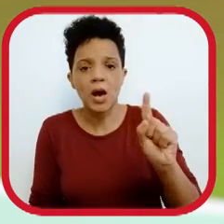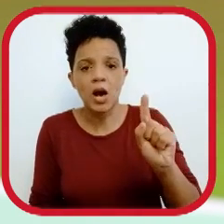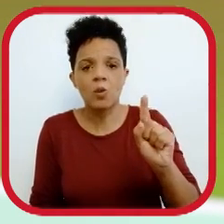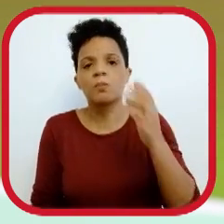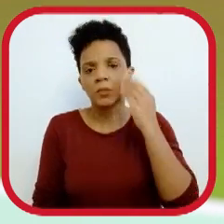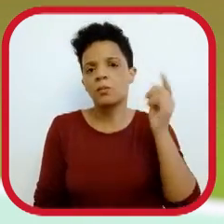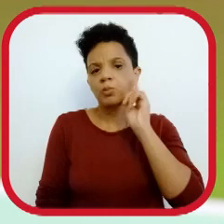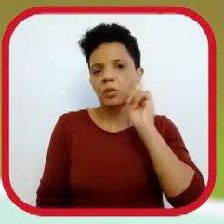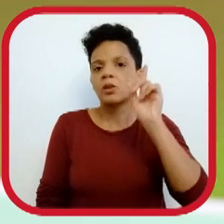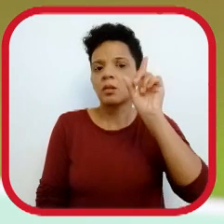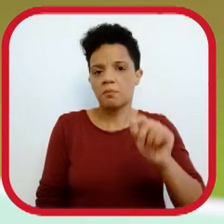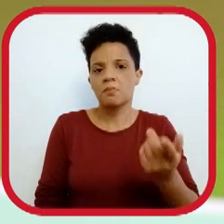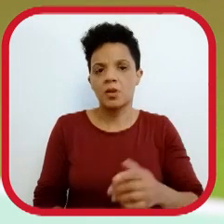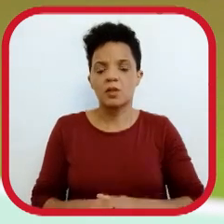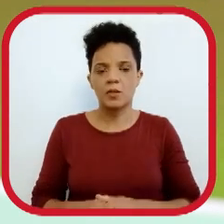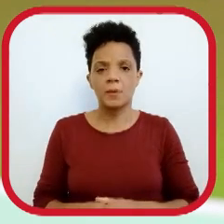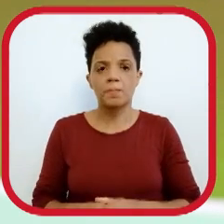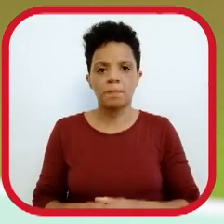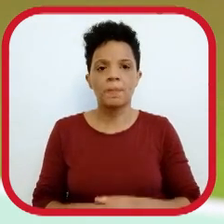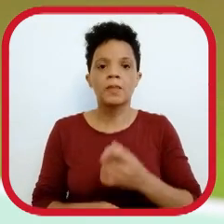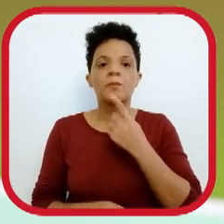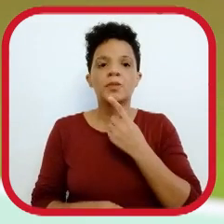mau, e eu acho que é importante também